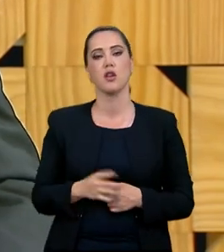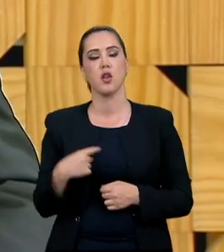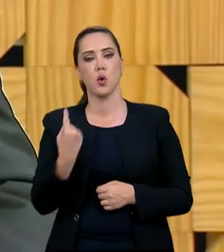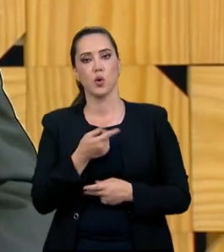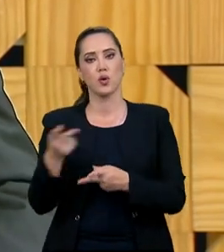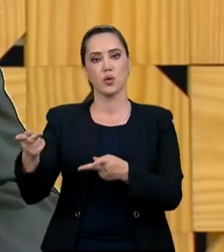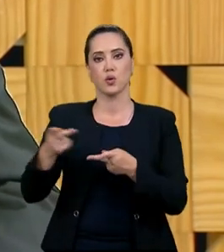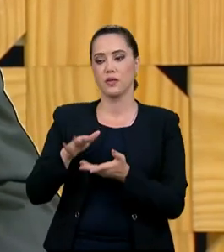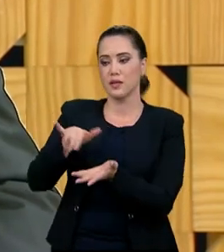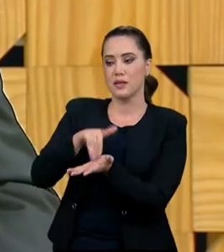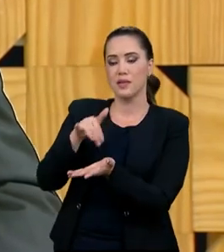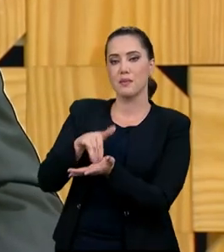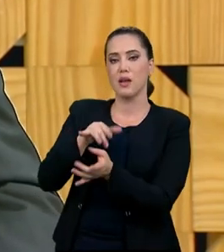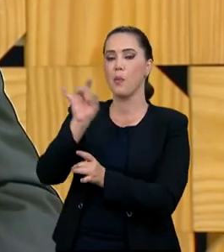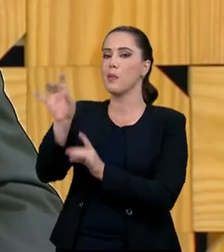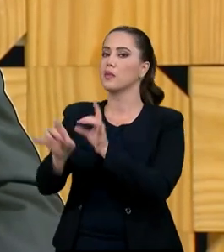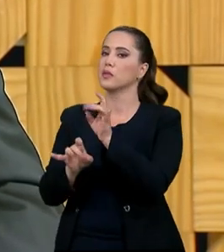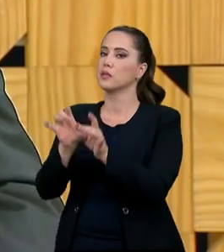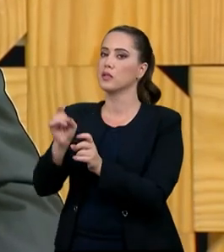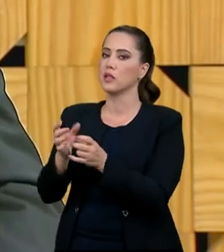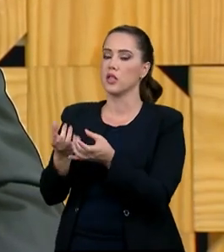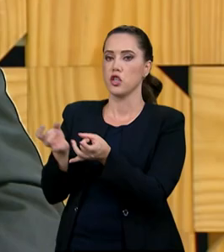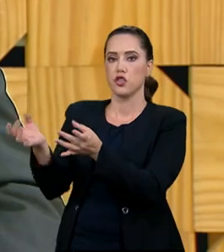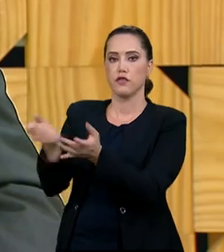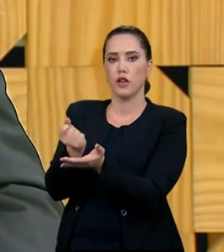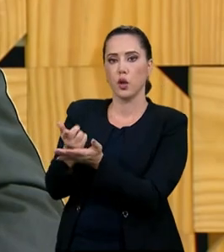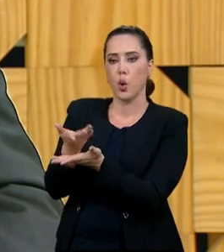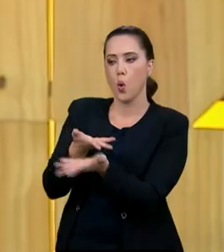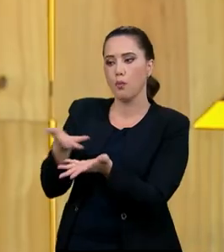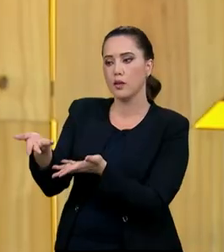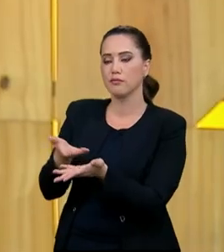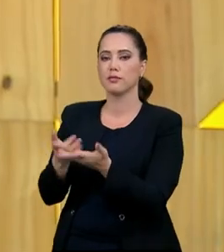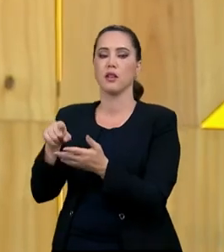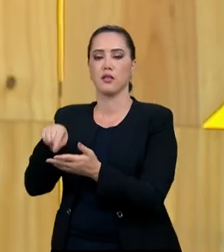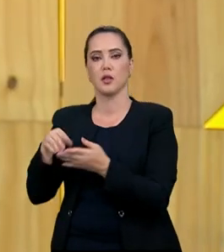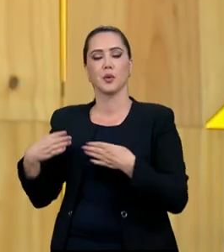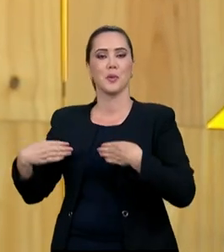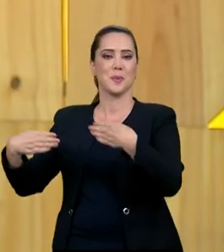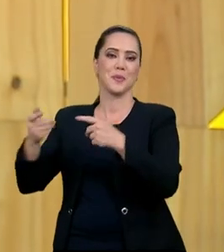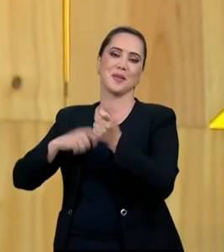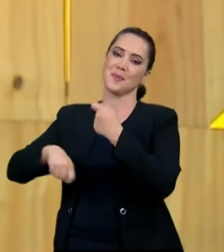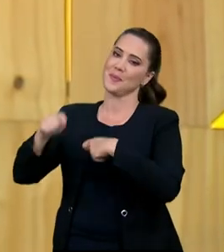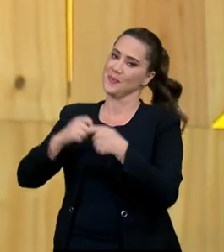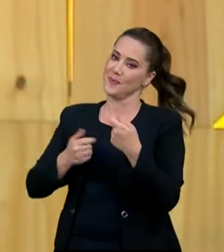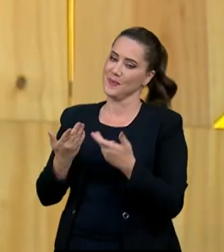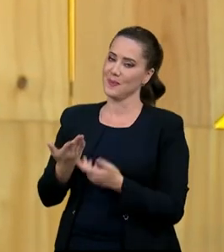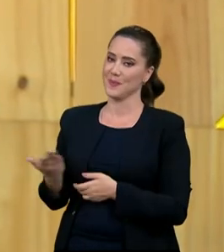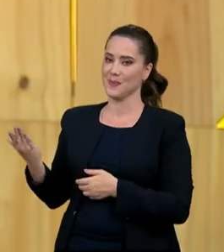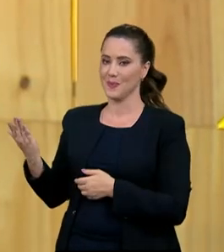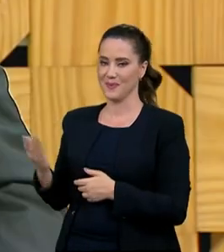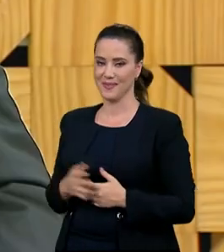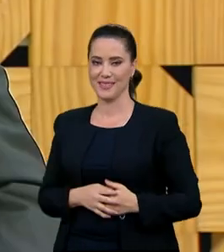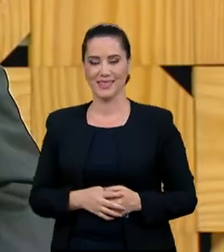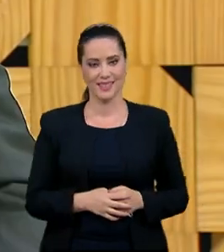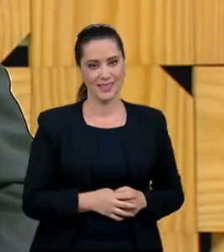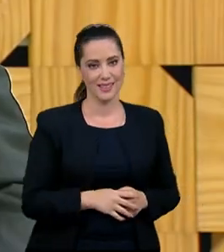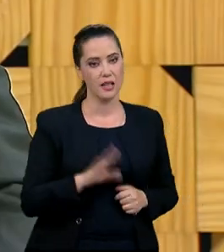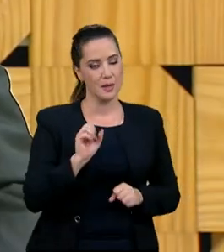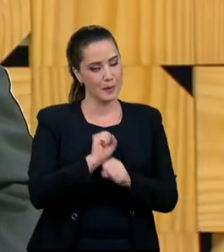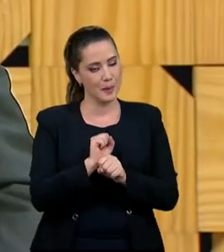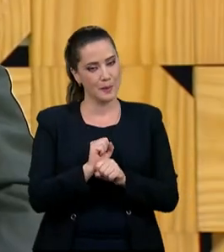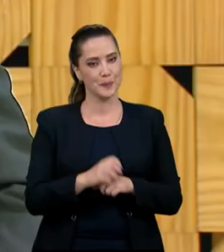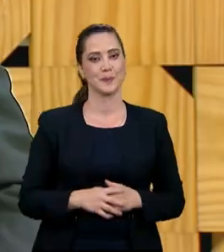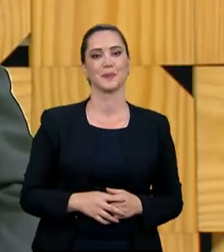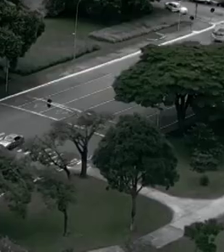nosso convidado é o secretário especial de Produtividade e Competitividade do Ministério da Economia, Alexandre Iwata. Não saia